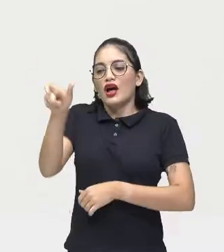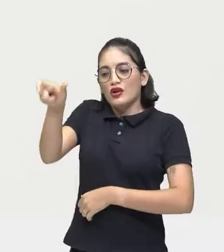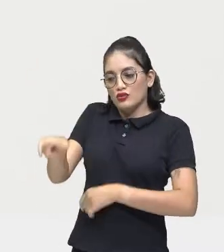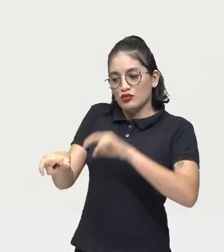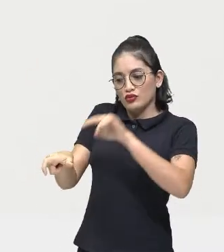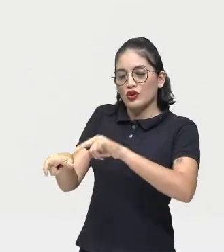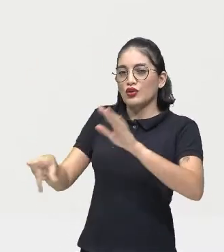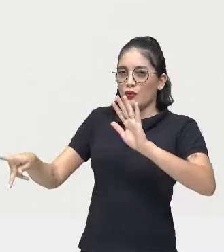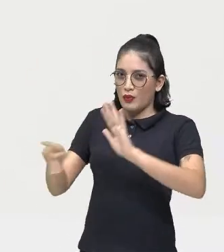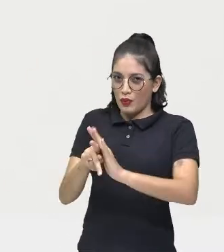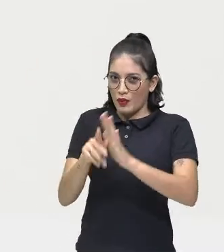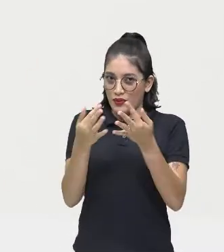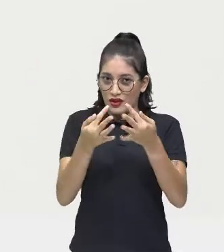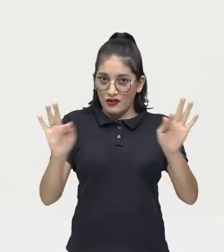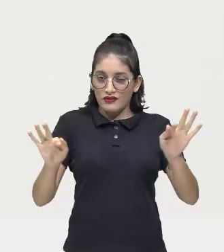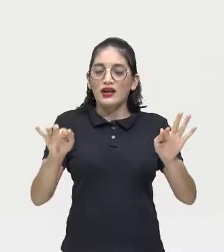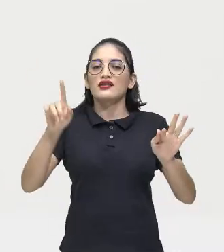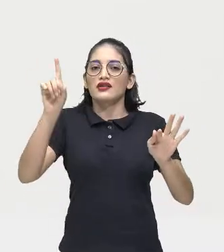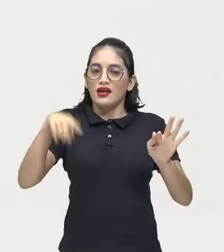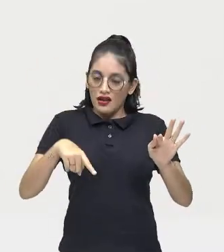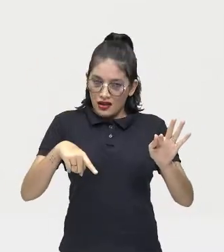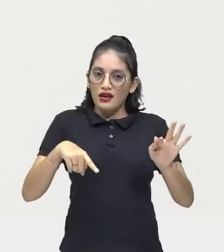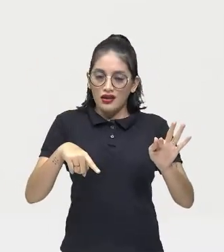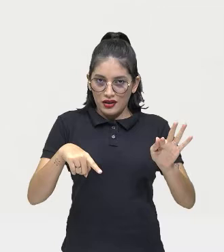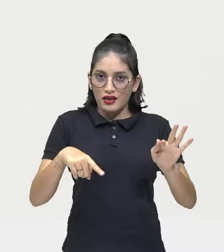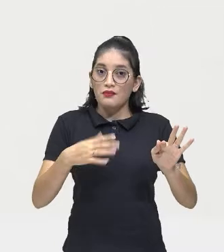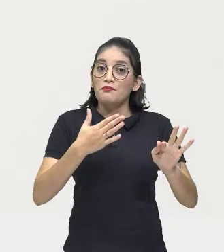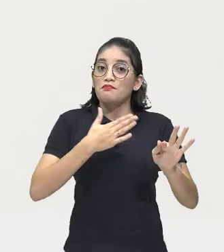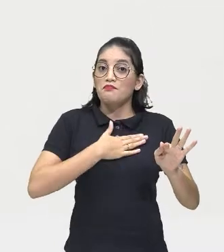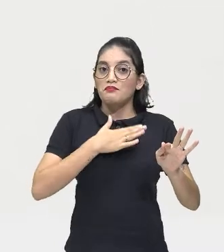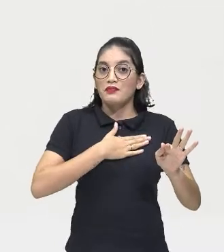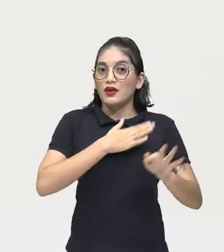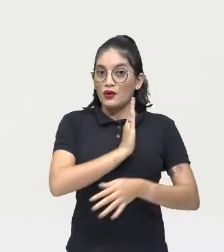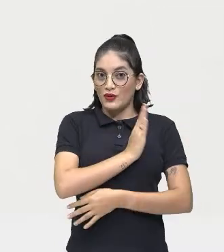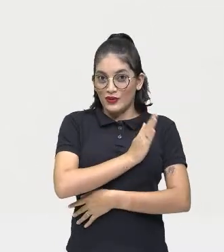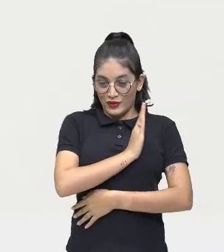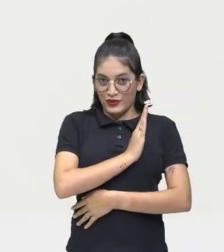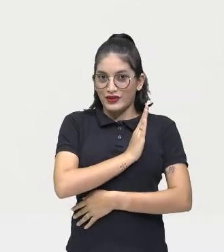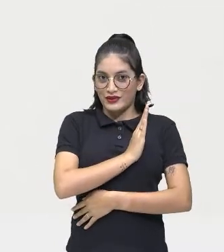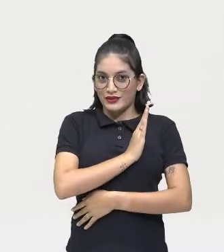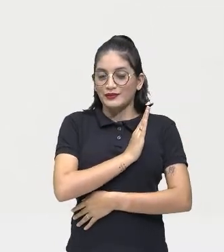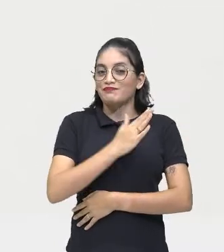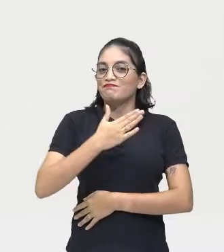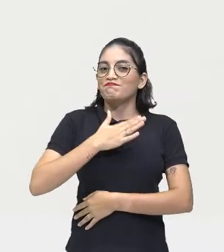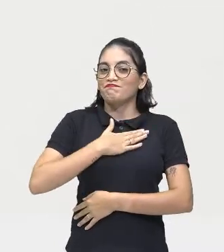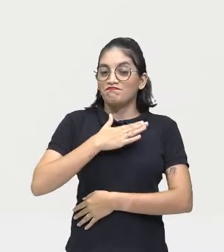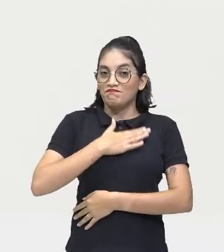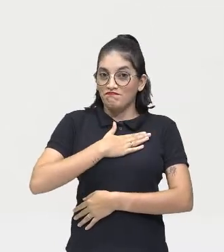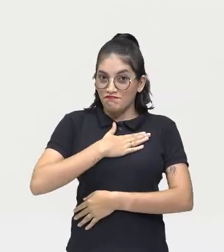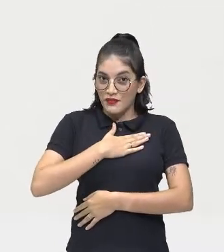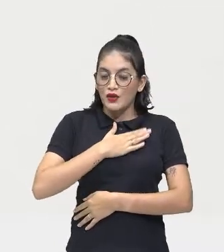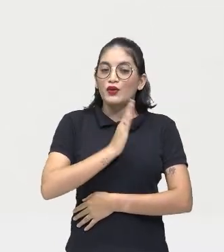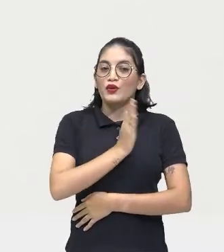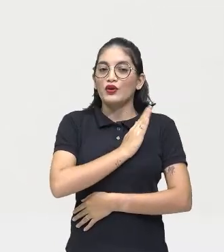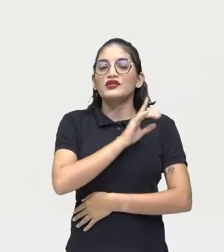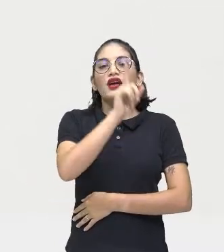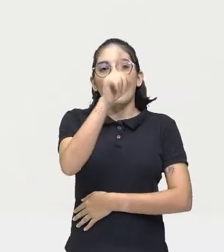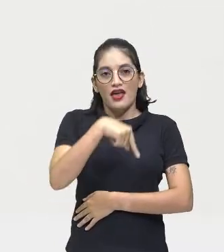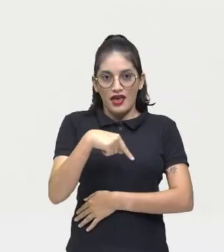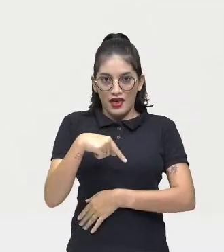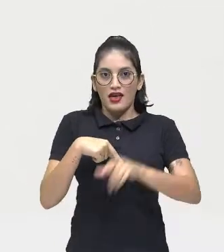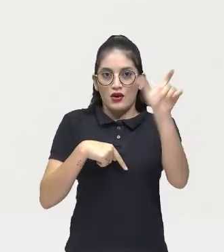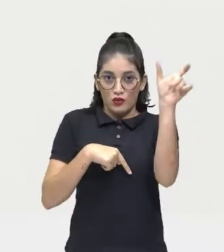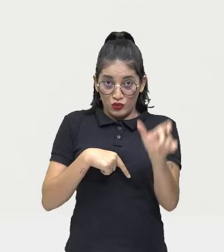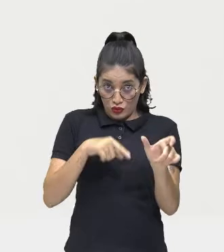dessa oração é o enunciado meu coração. Então, meu coração é o nosso